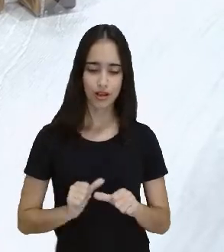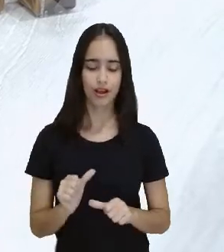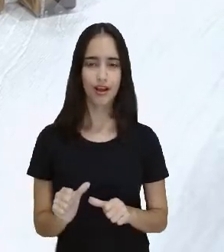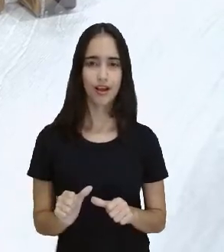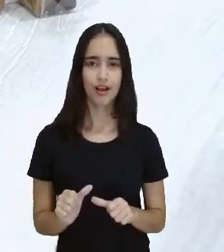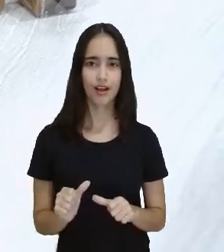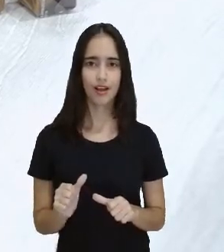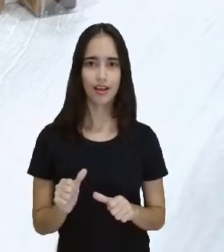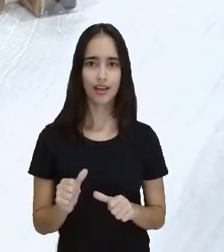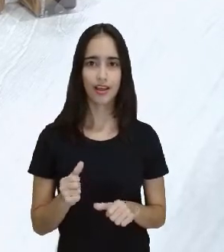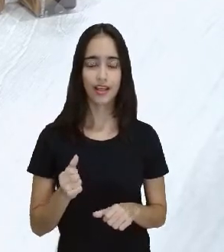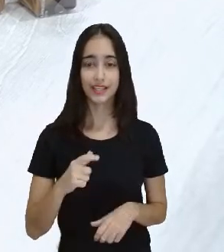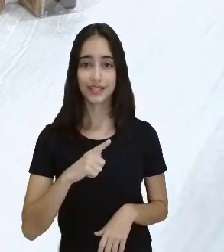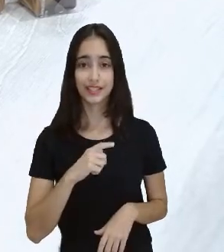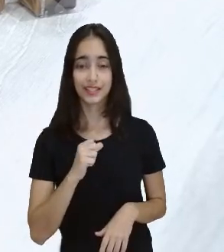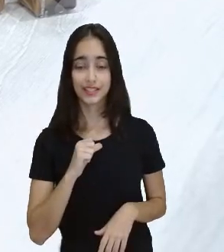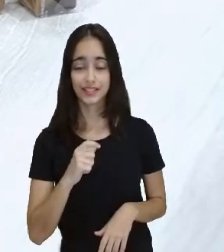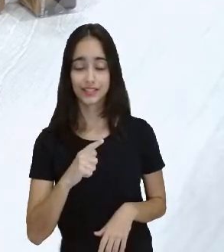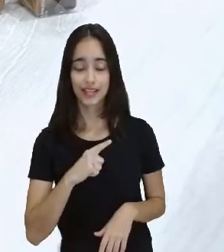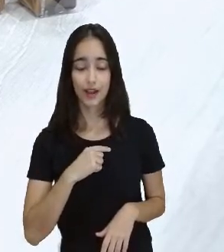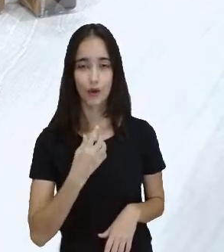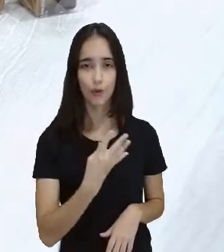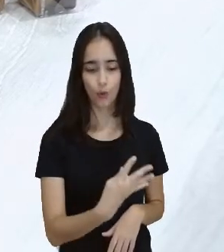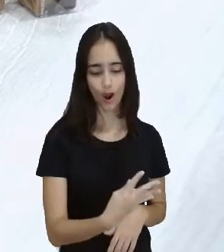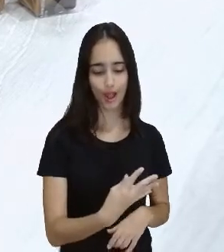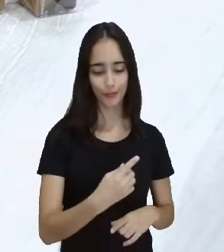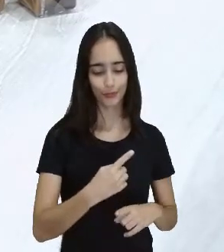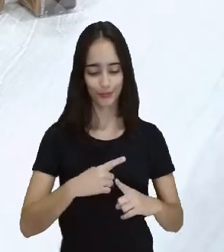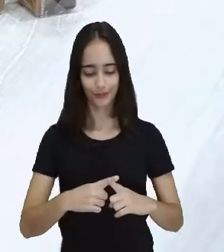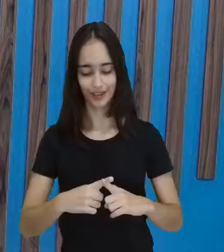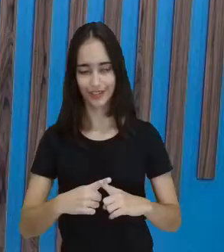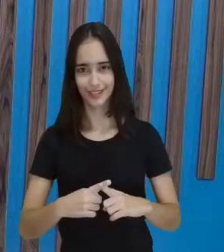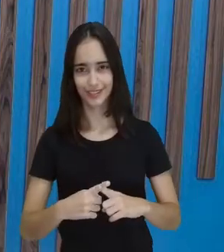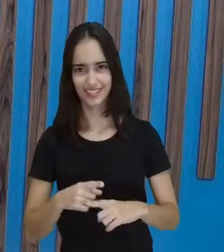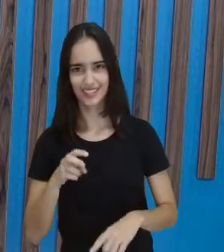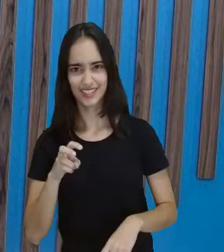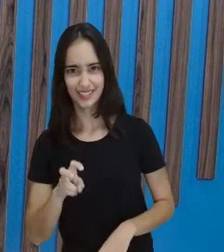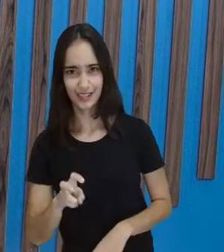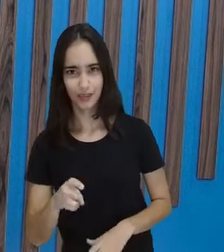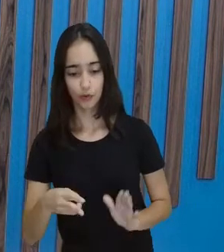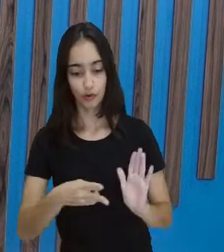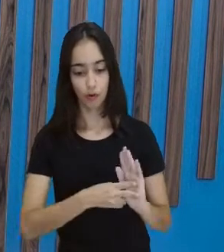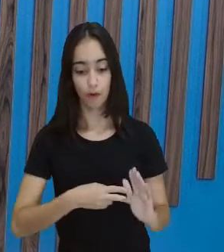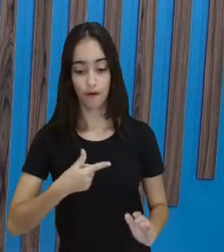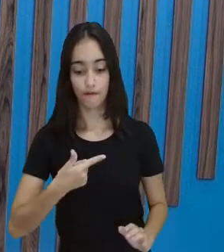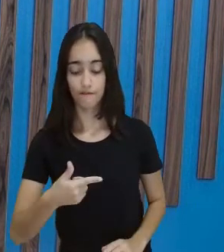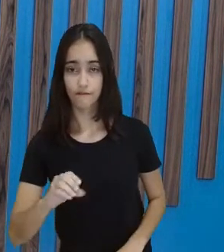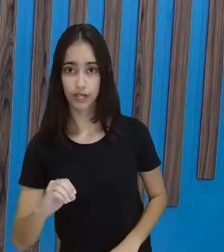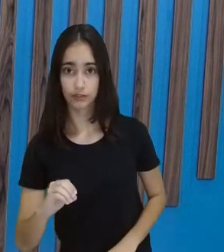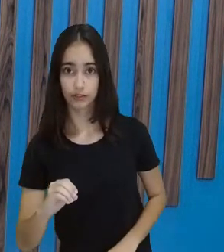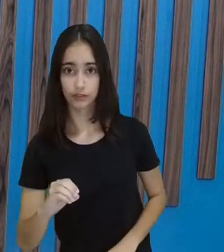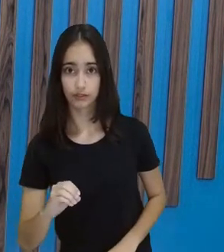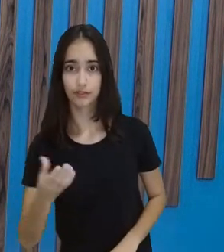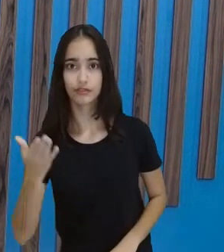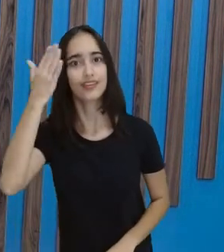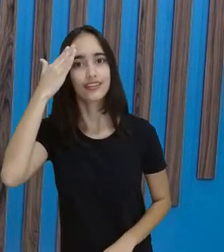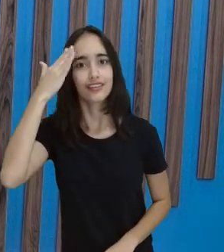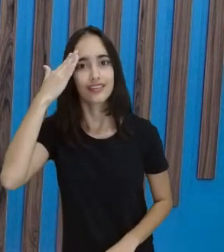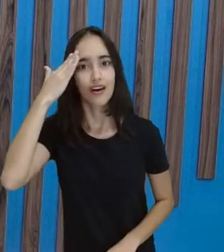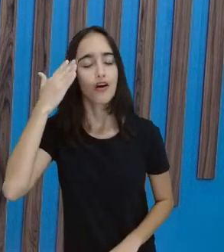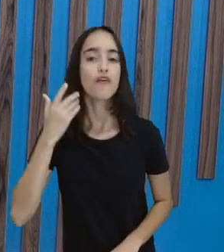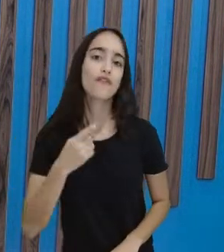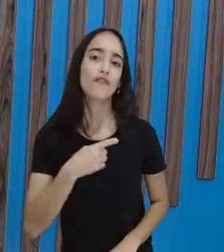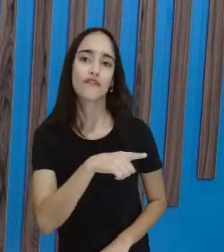por 5, eu tenho o resultado 20. Por isso que uma é o inverso da outra. Será que vocês chegaram a